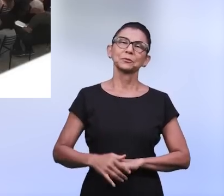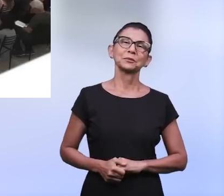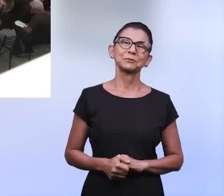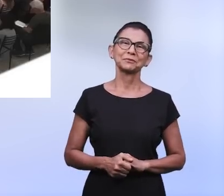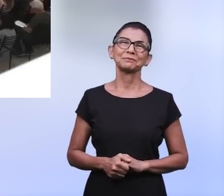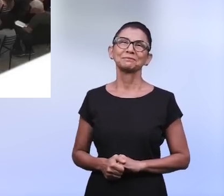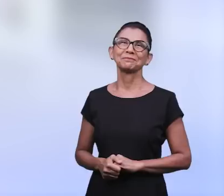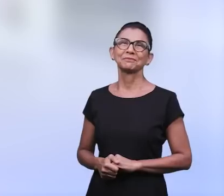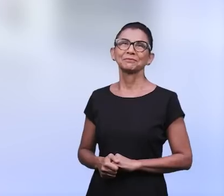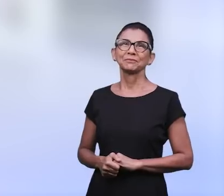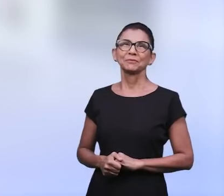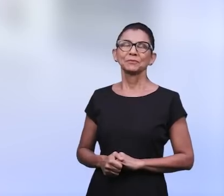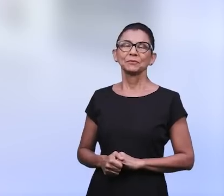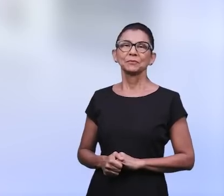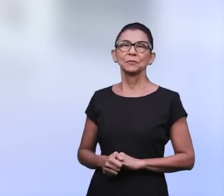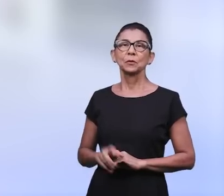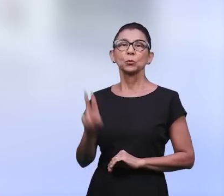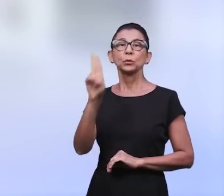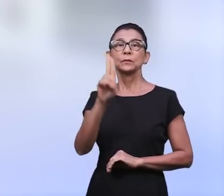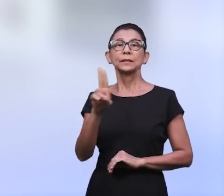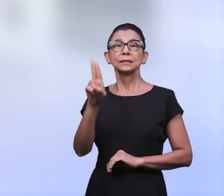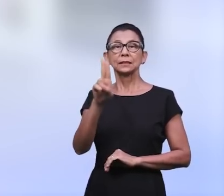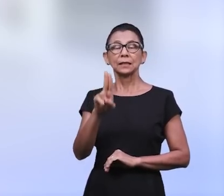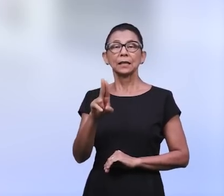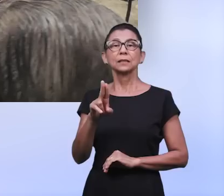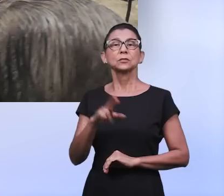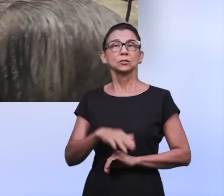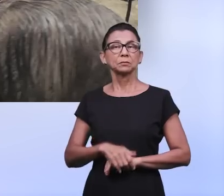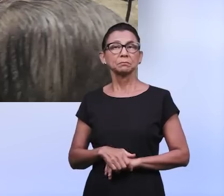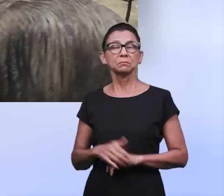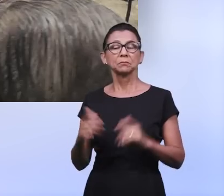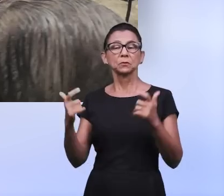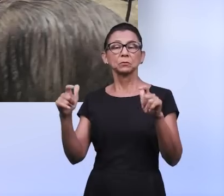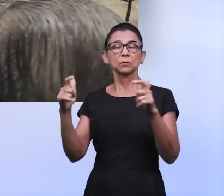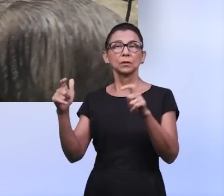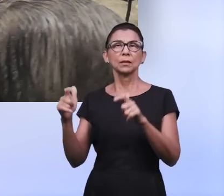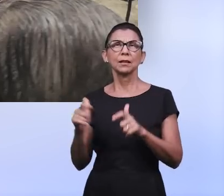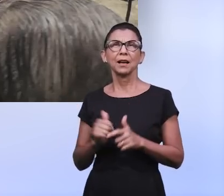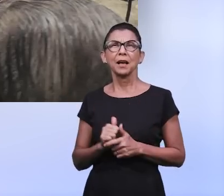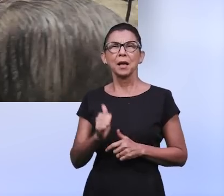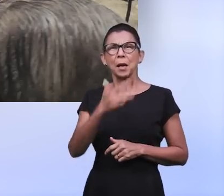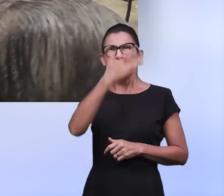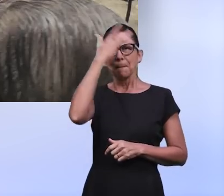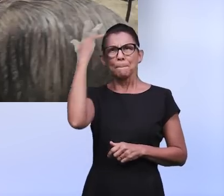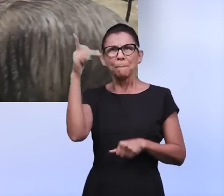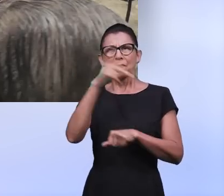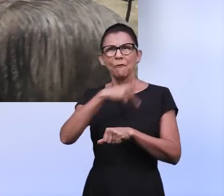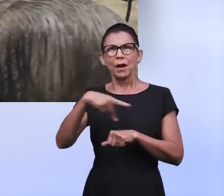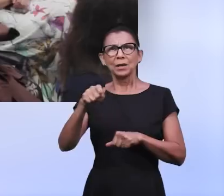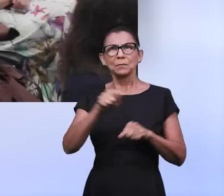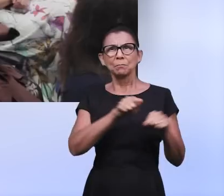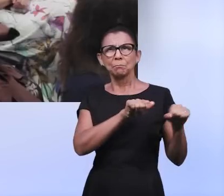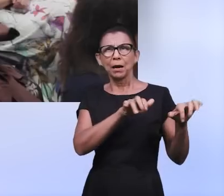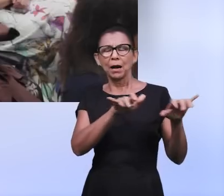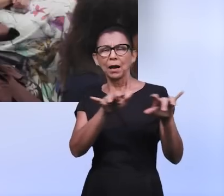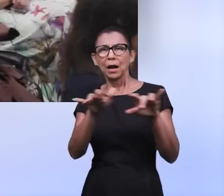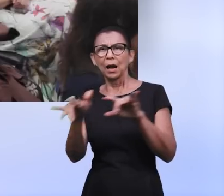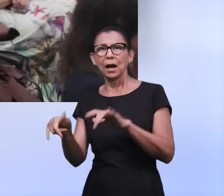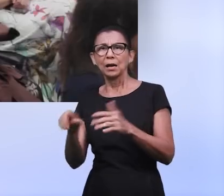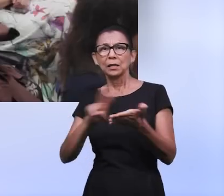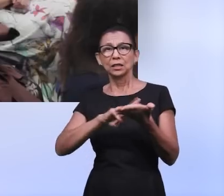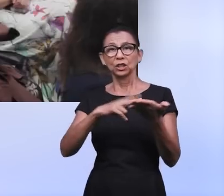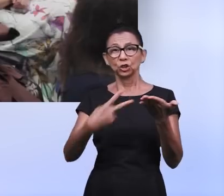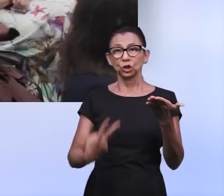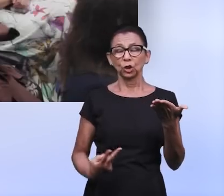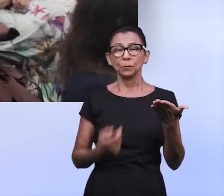centro de convenções da universidade local e, por ter recebido pessoas de diversos países, teve ali, ó, tradução para os idiomas